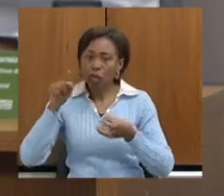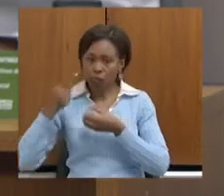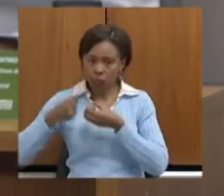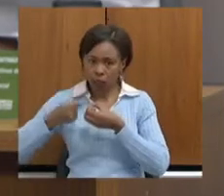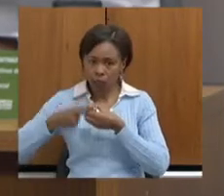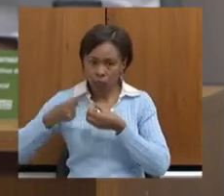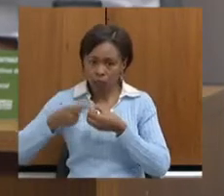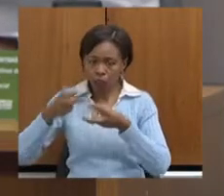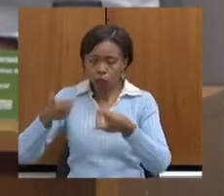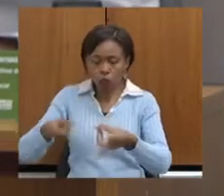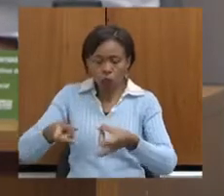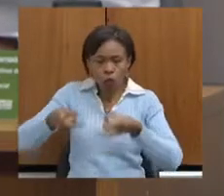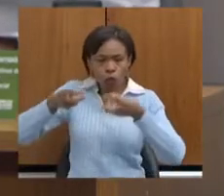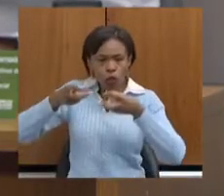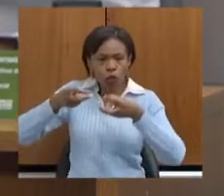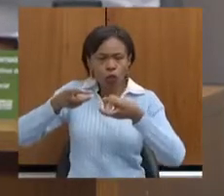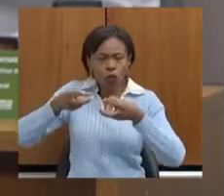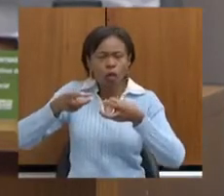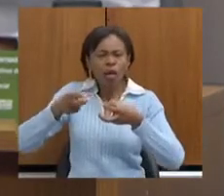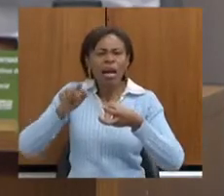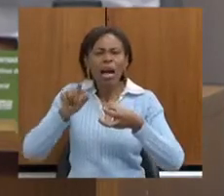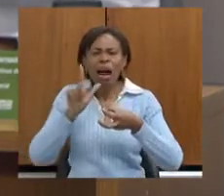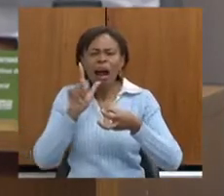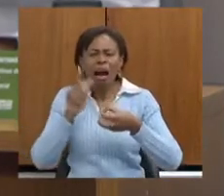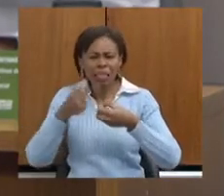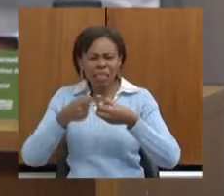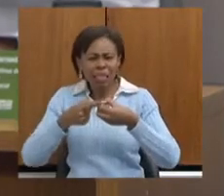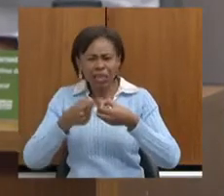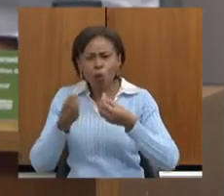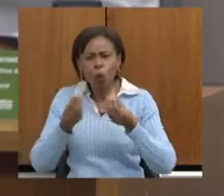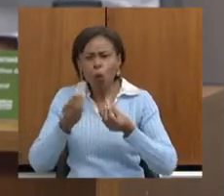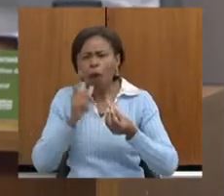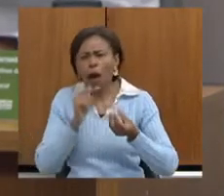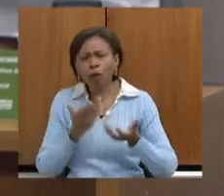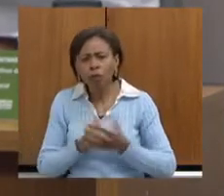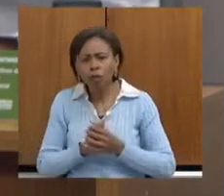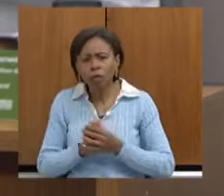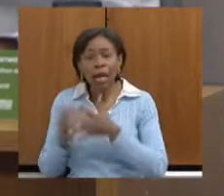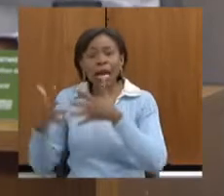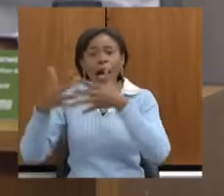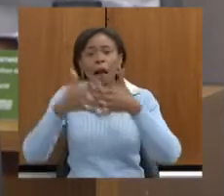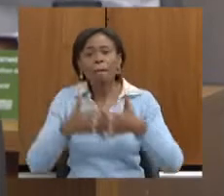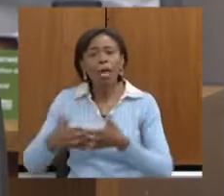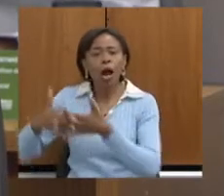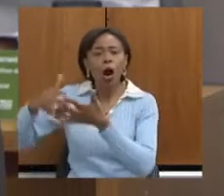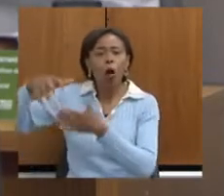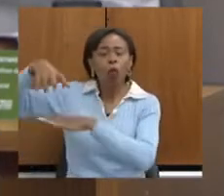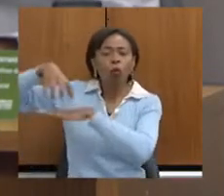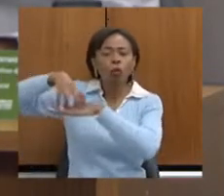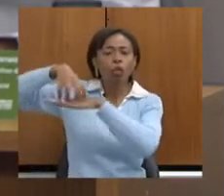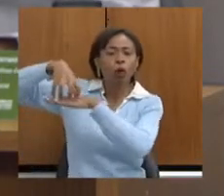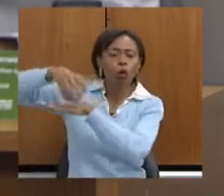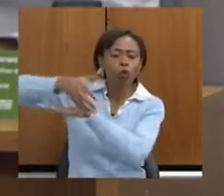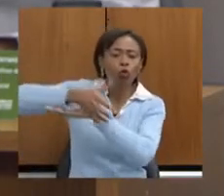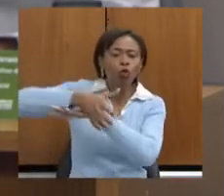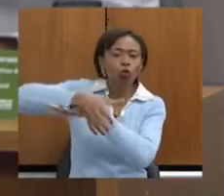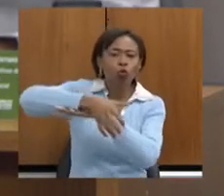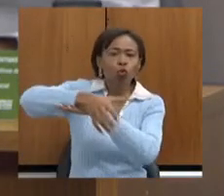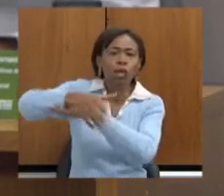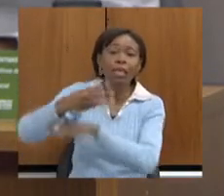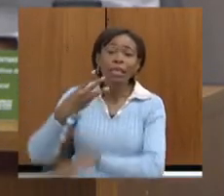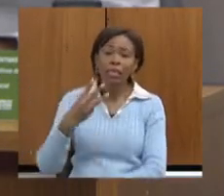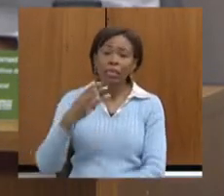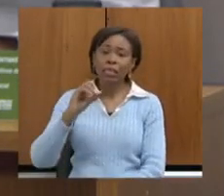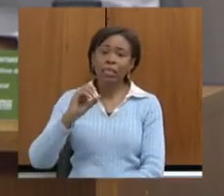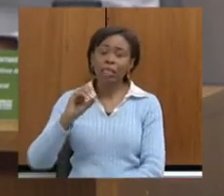ela é é baseado ou através de caminhão pipa né ela tá 30Km Porque nós não tem uma captação de